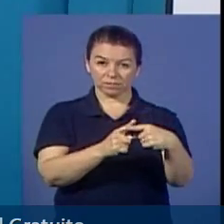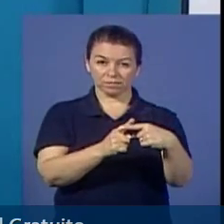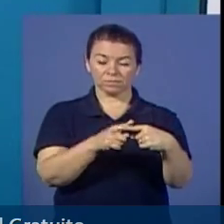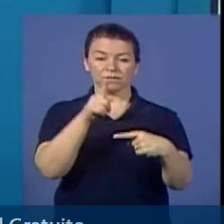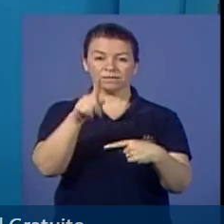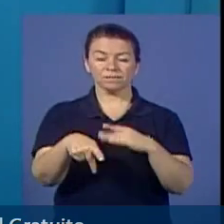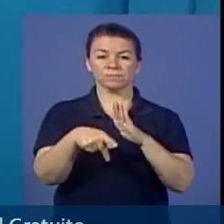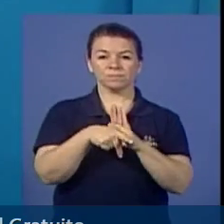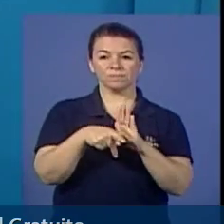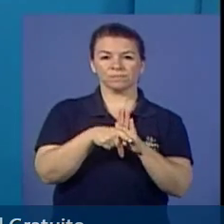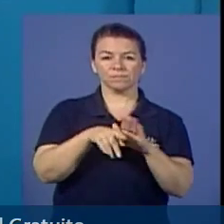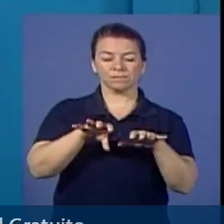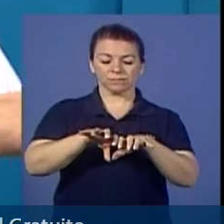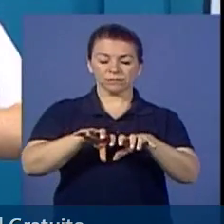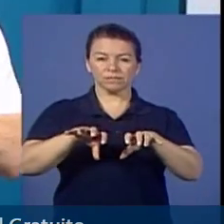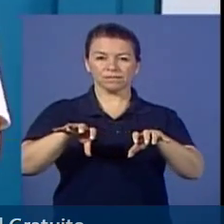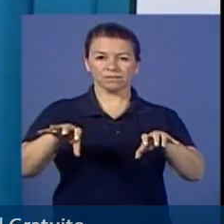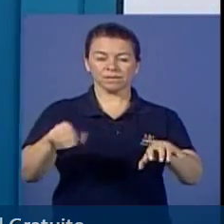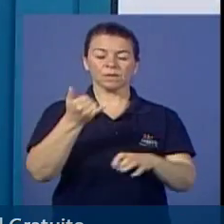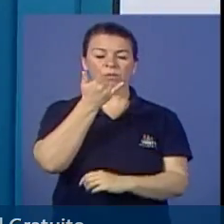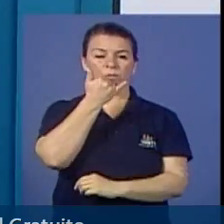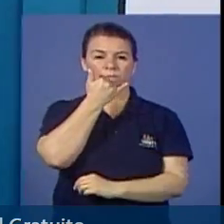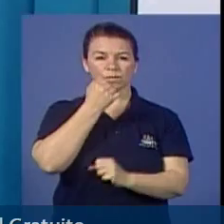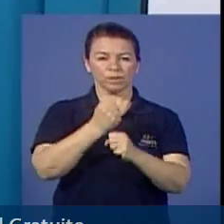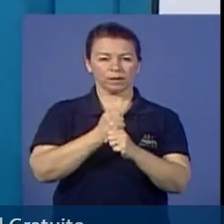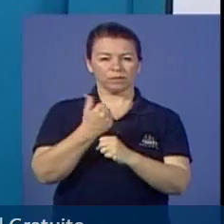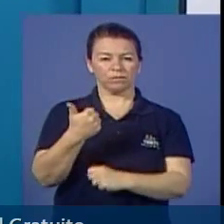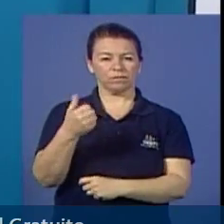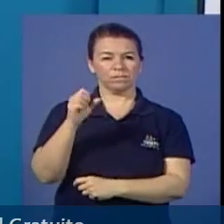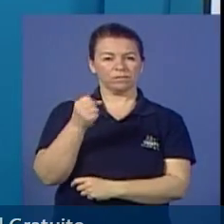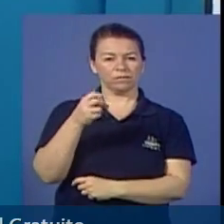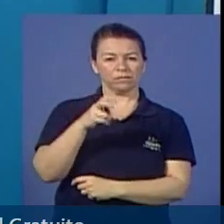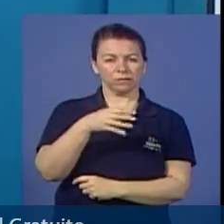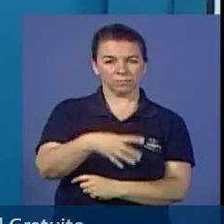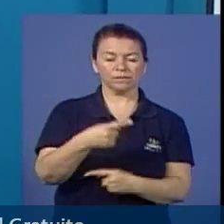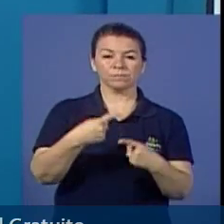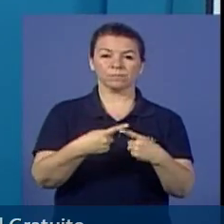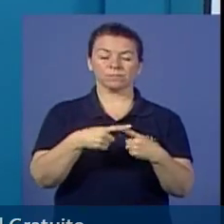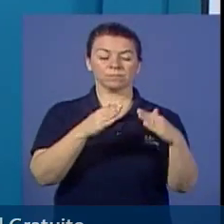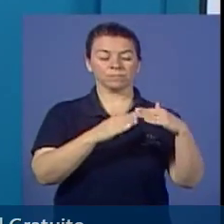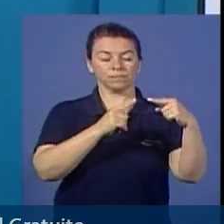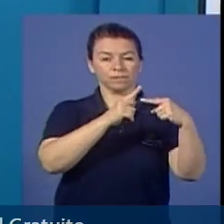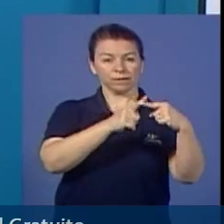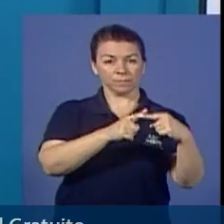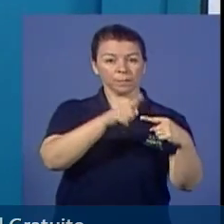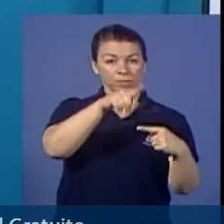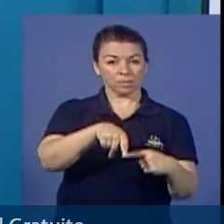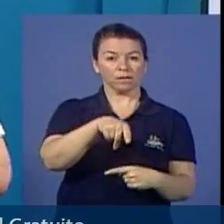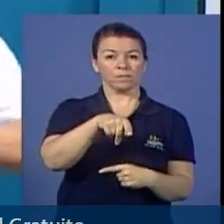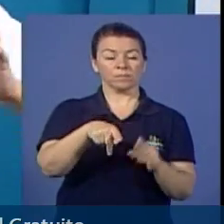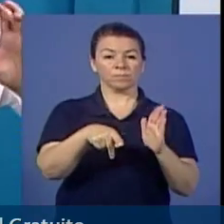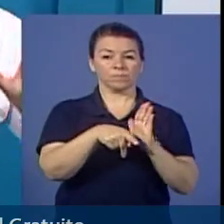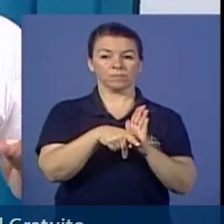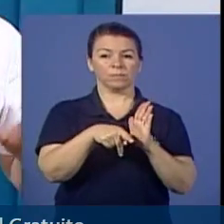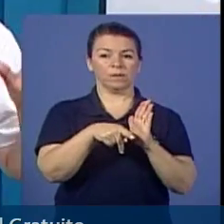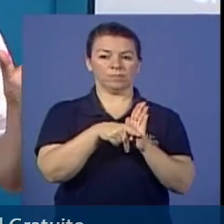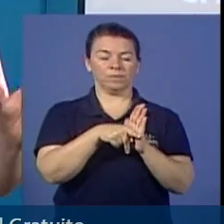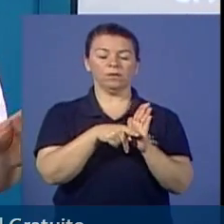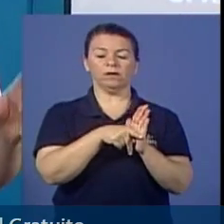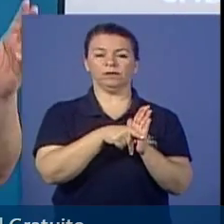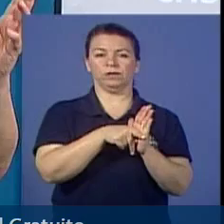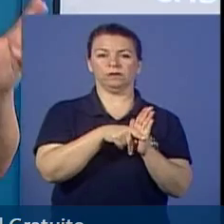igreja católica se separaram, que você passa a ter a igreja católica apostólica romana, que já existia, com sede em Roma, e a